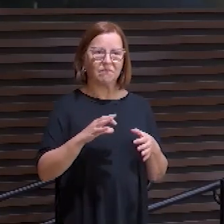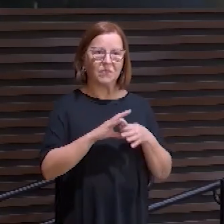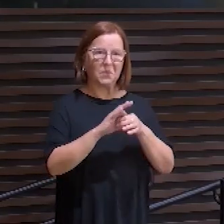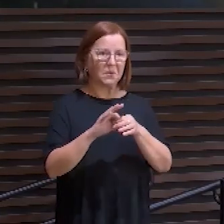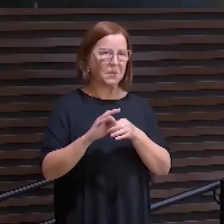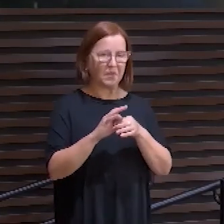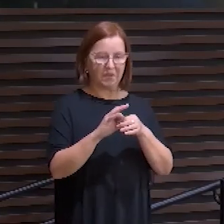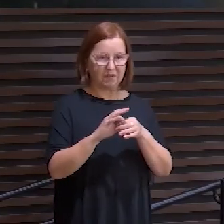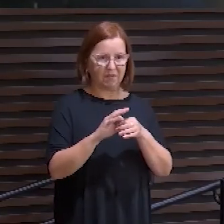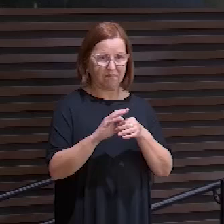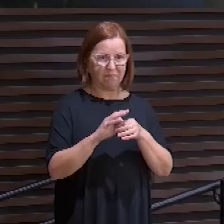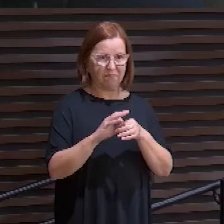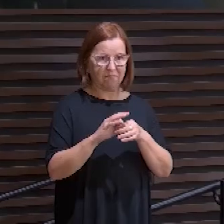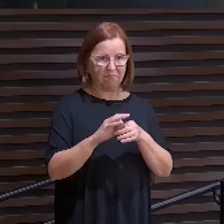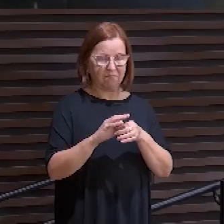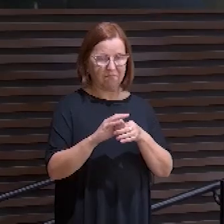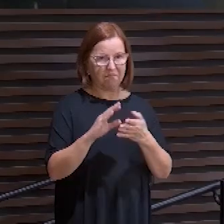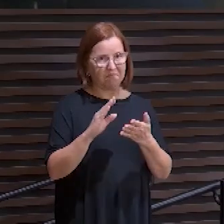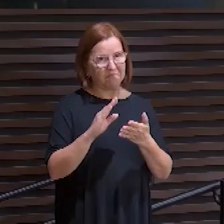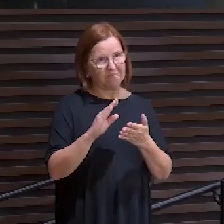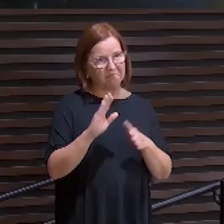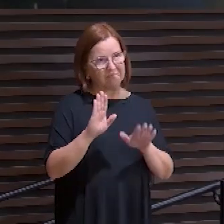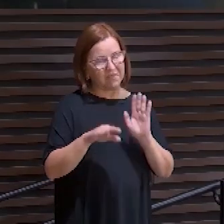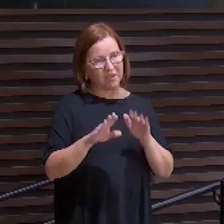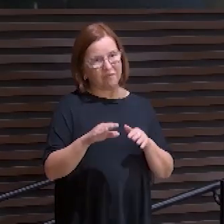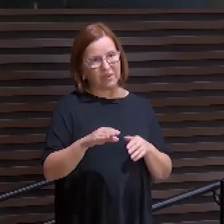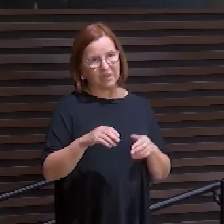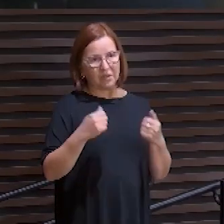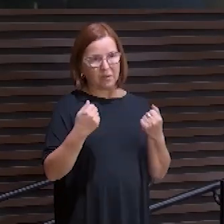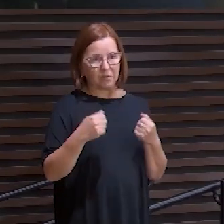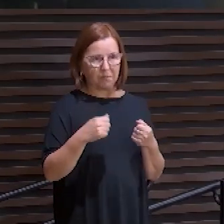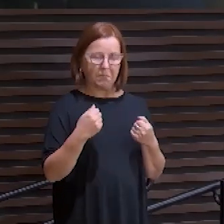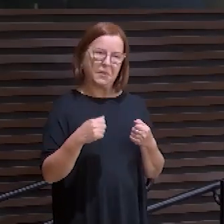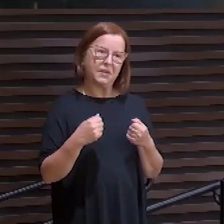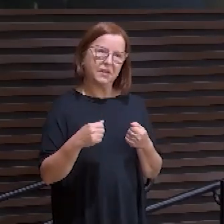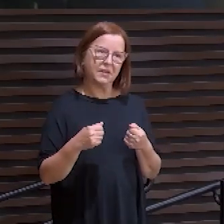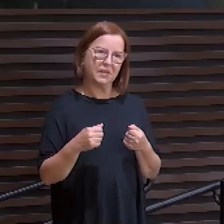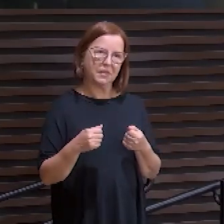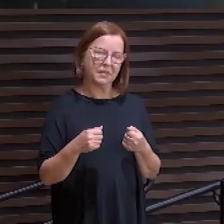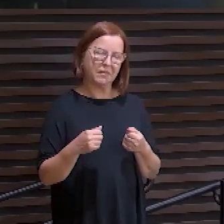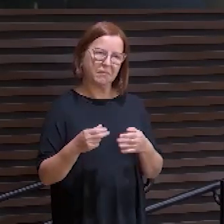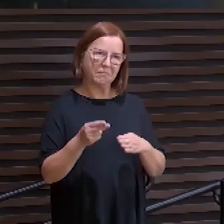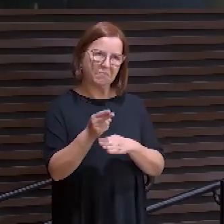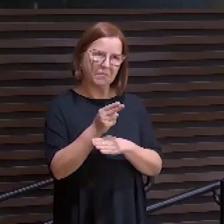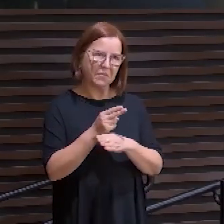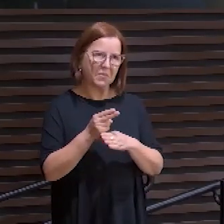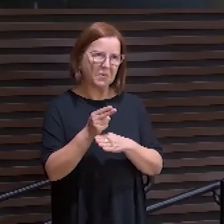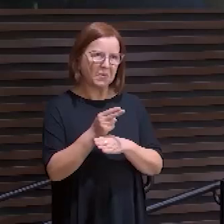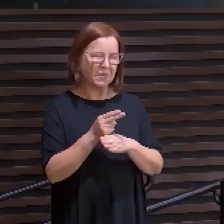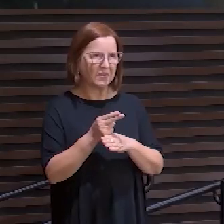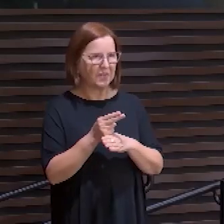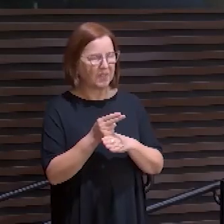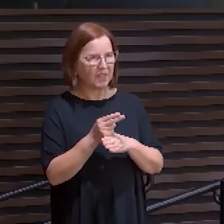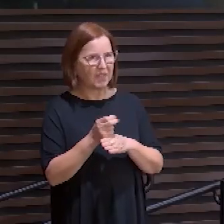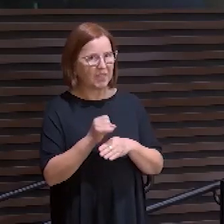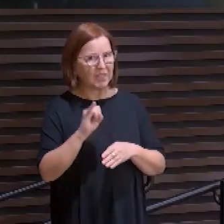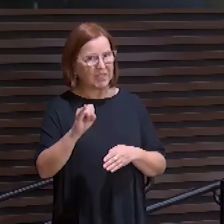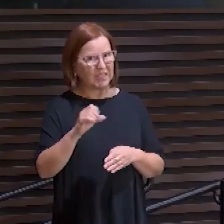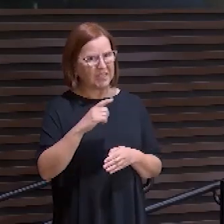uma vista d'olhos e buscar se há alguma ofensa não